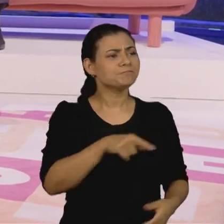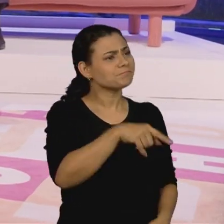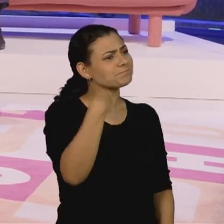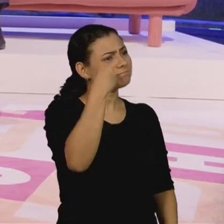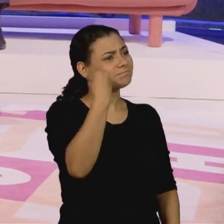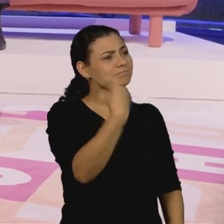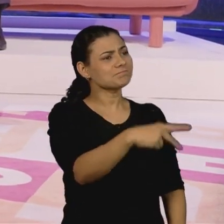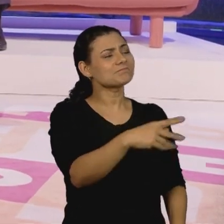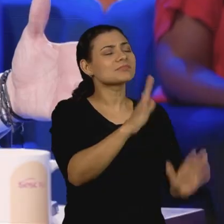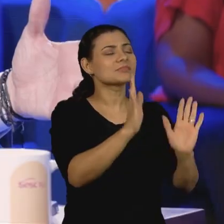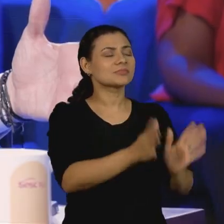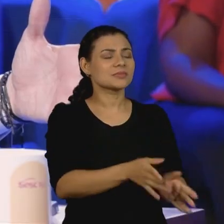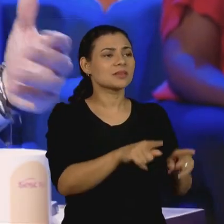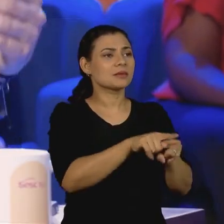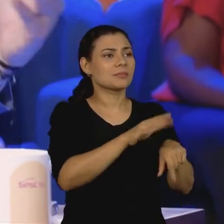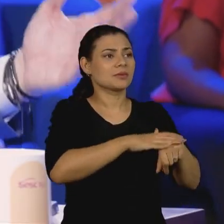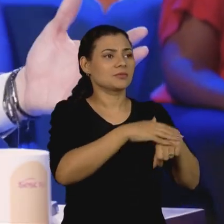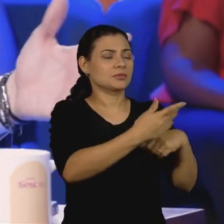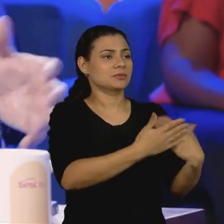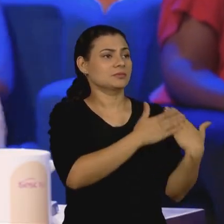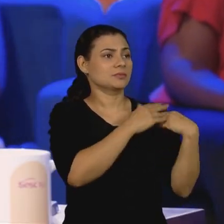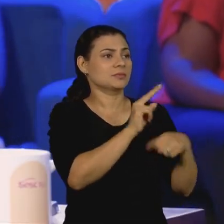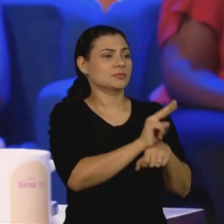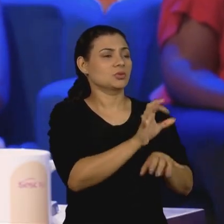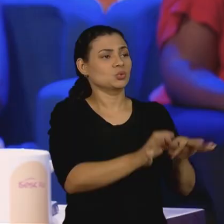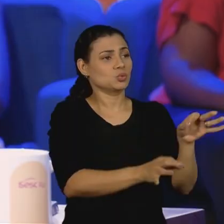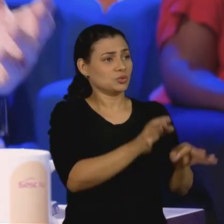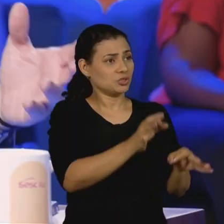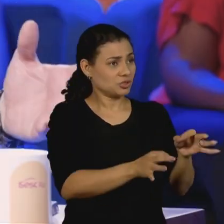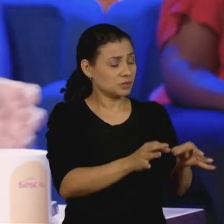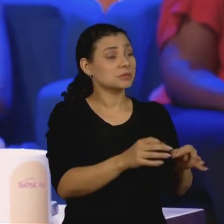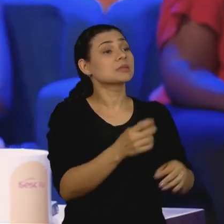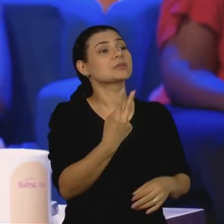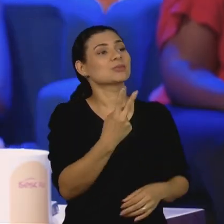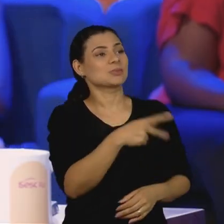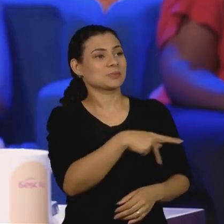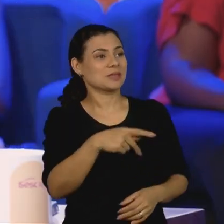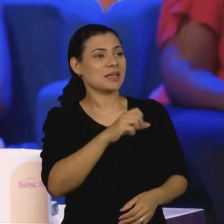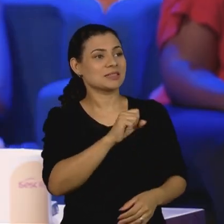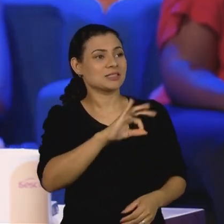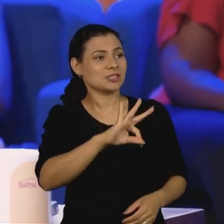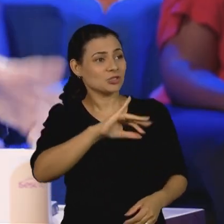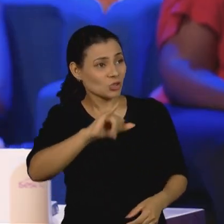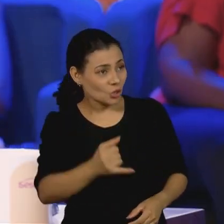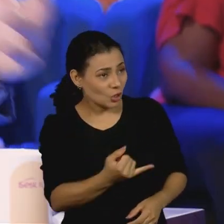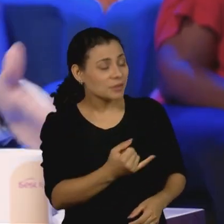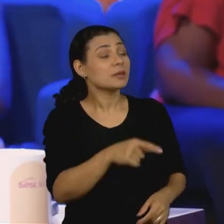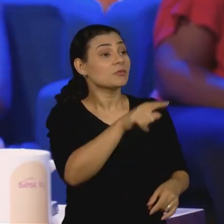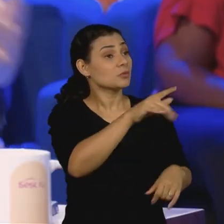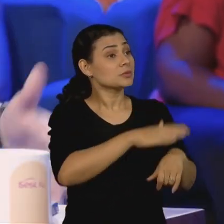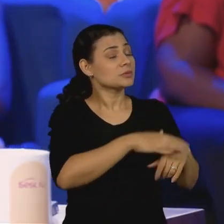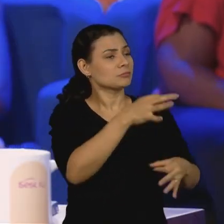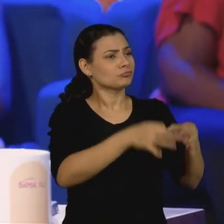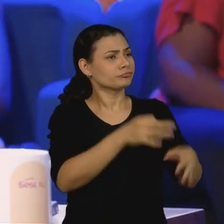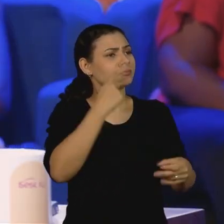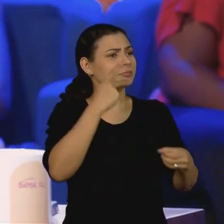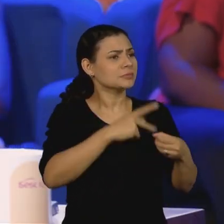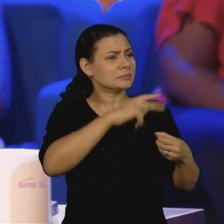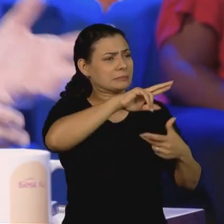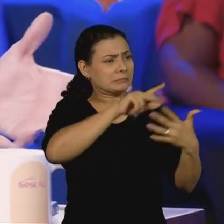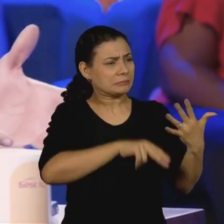experiência, né, como Corregedor-Geral Nacional de Justiça, como vice-presidente do STJ, como desembargador, juiz,